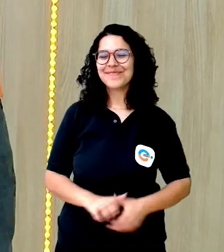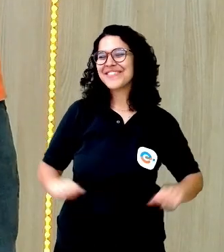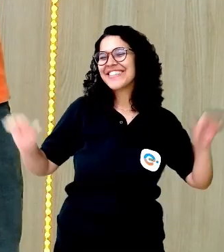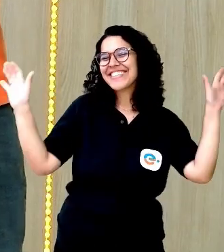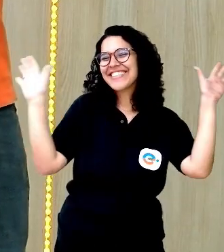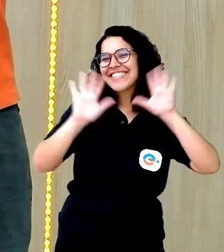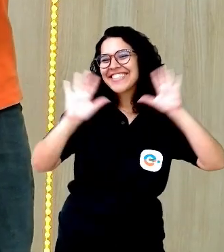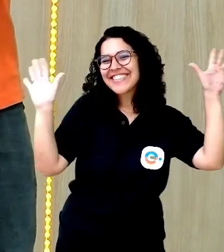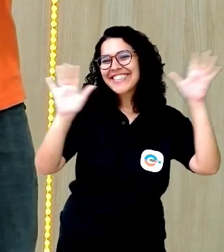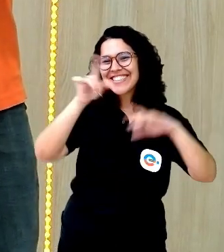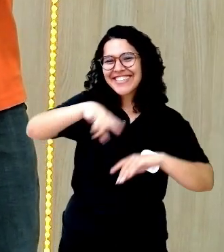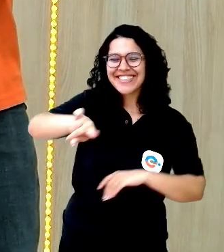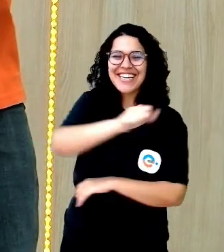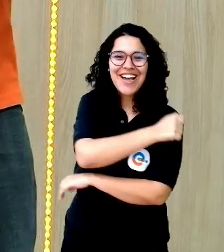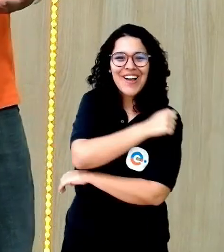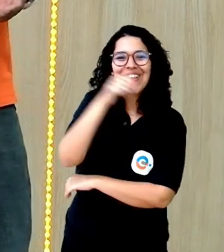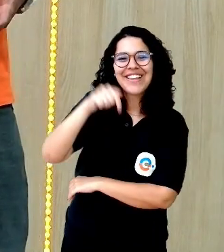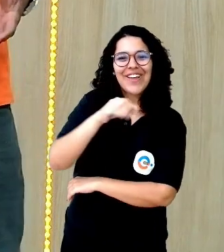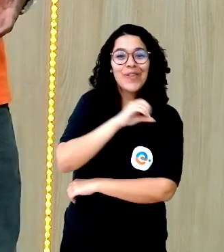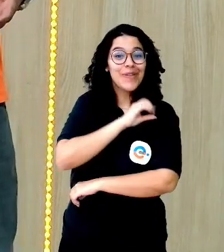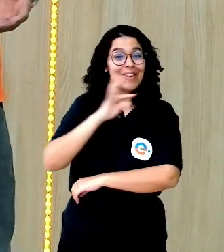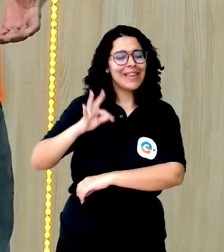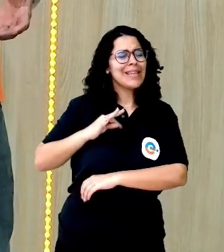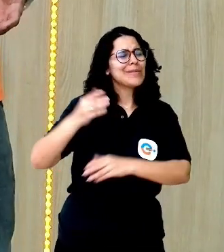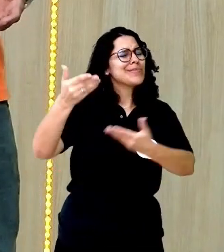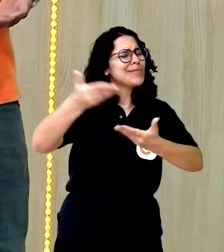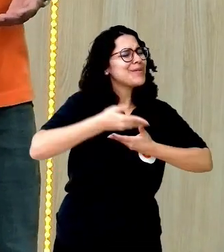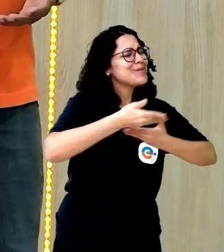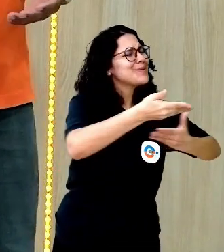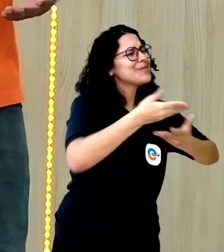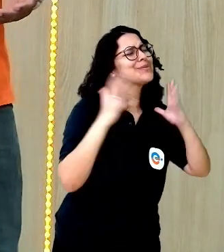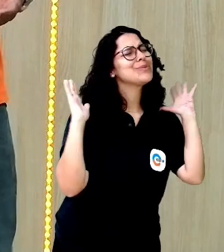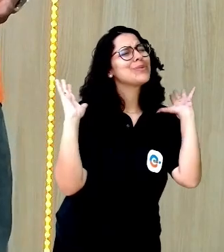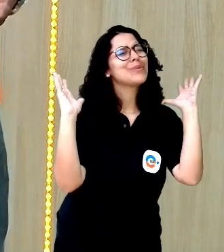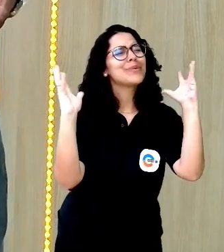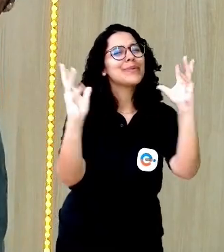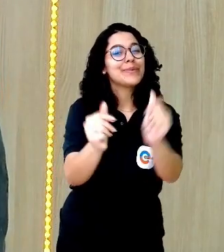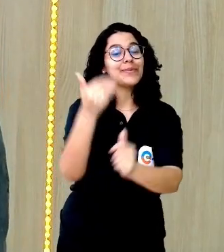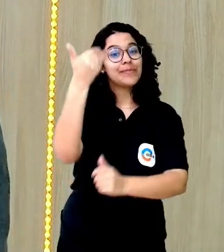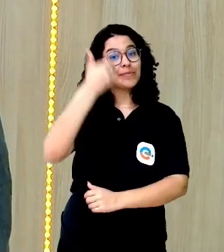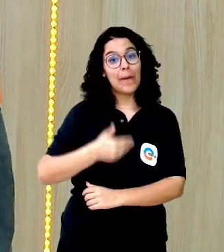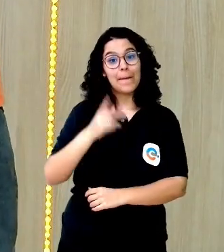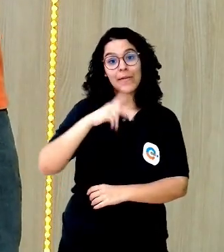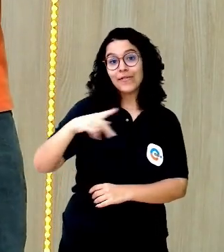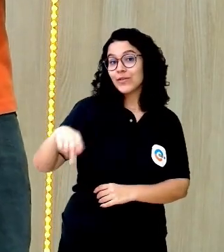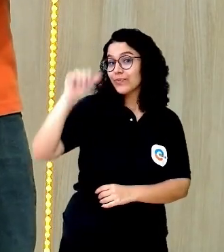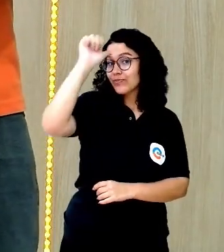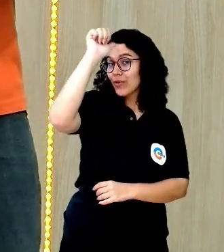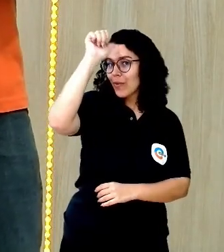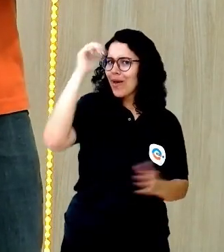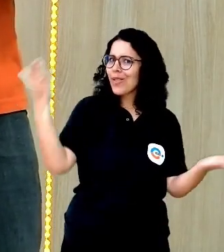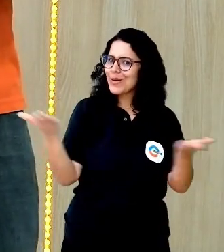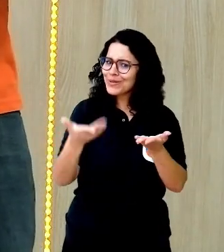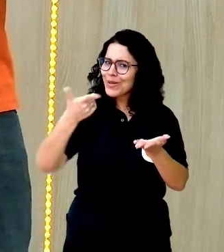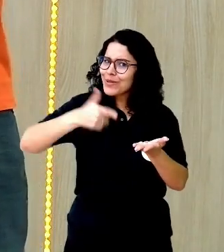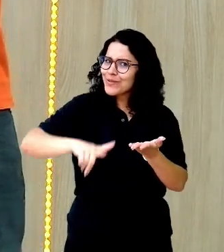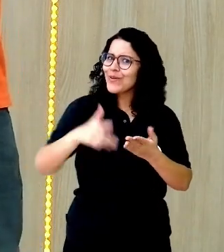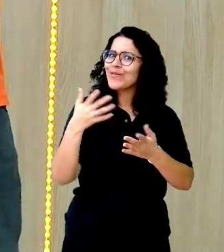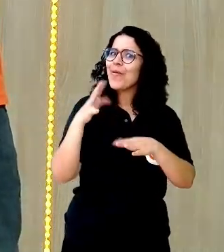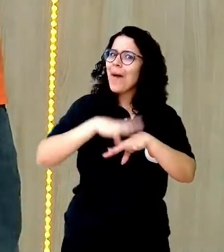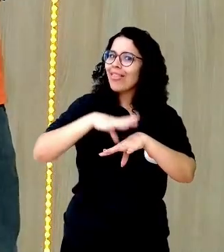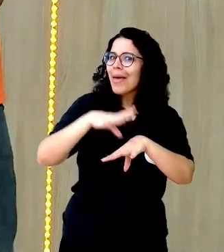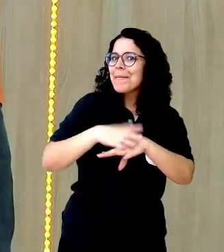Fala, galerinha do Onda Tech, sejam todos muito bem-vindos. Professor Wellington Moura, mais uma aula de matemática para